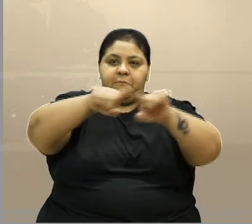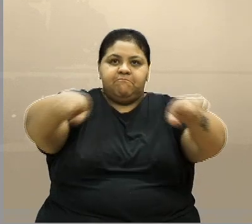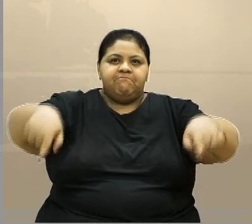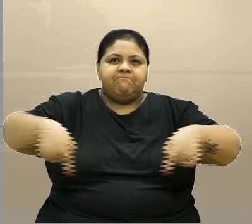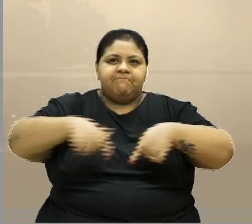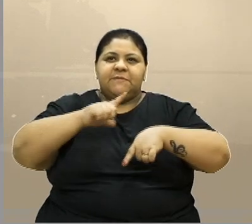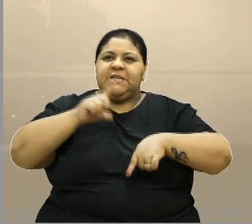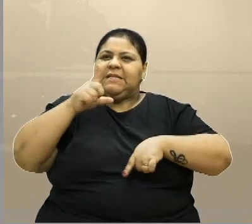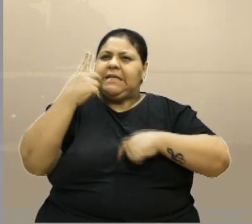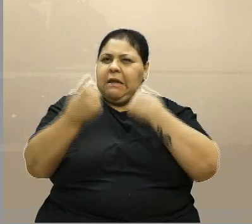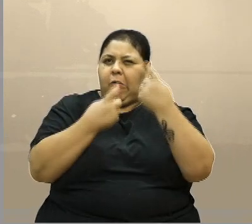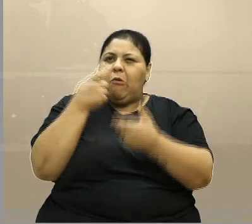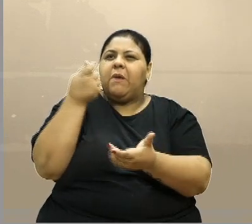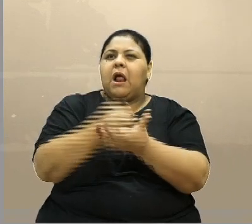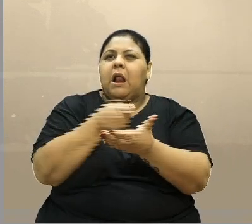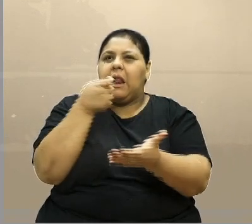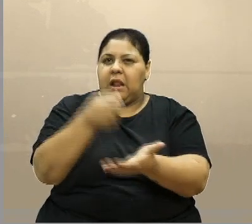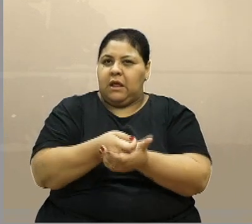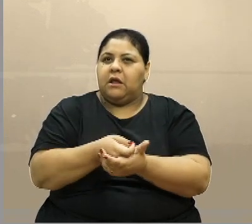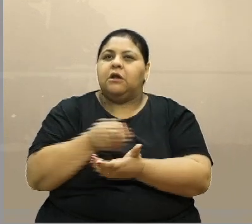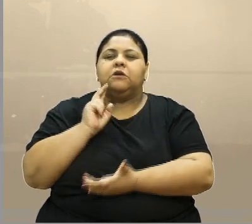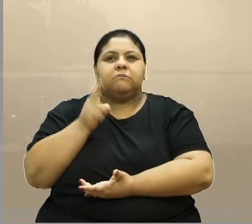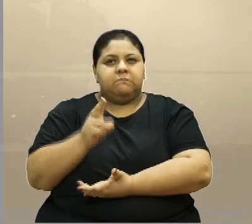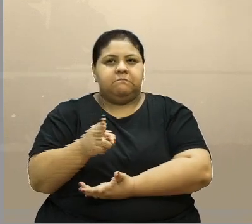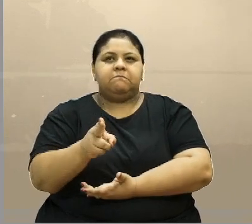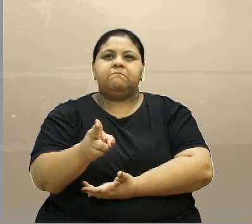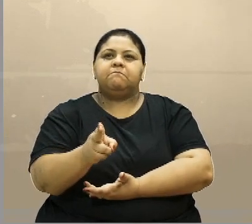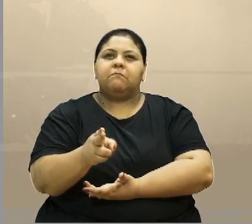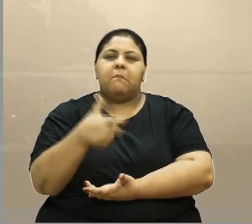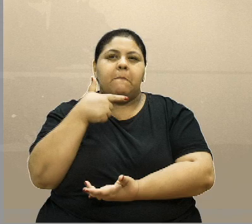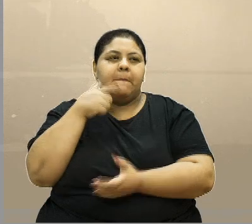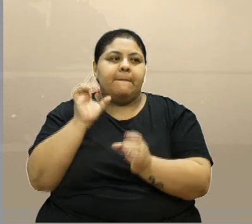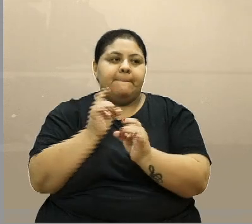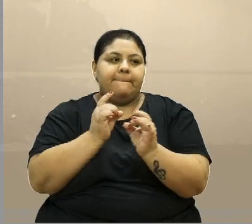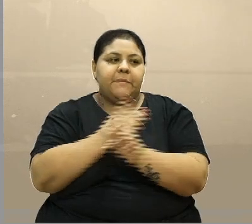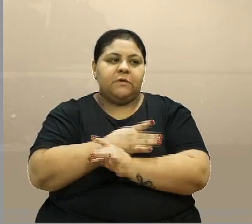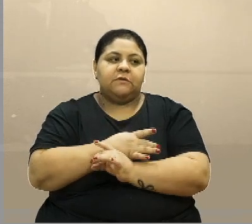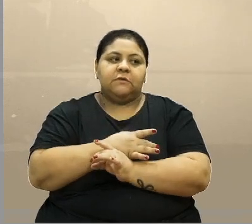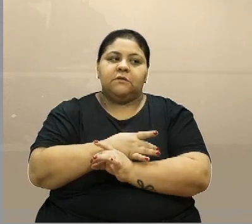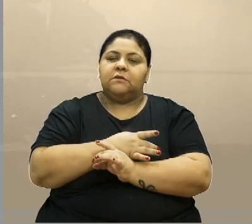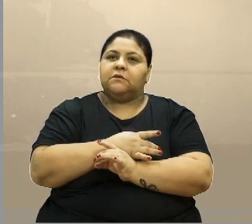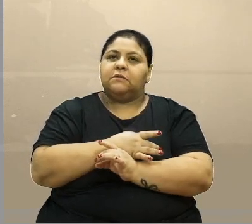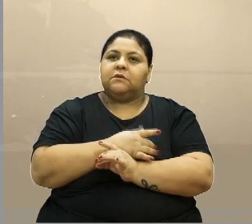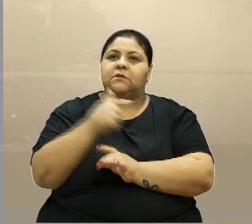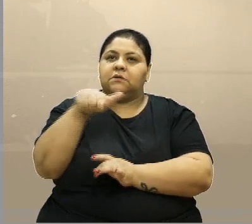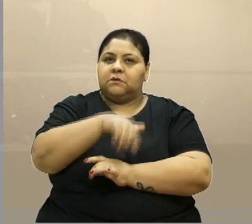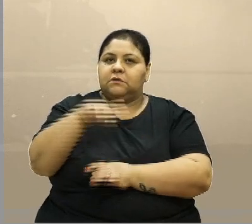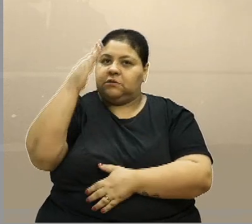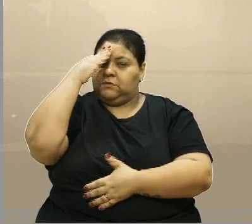algumas lutas que a gente mantém elas ativas e que a gente acredita que são importantes, que a gente